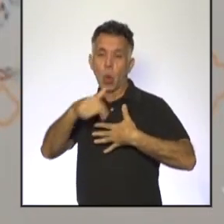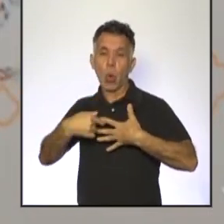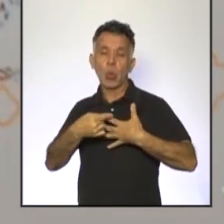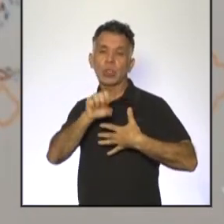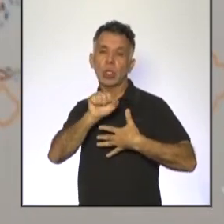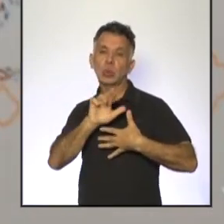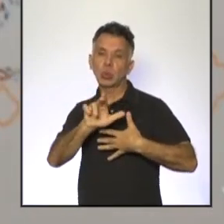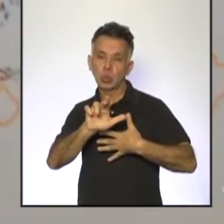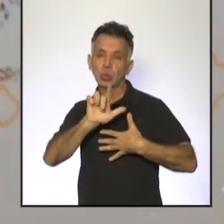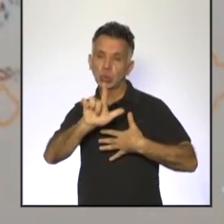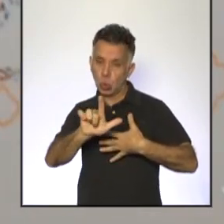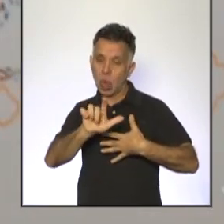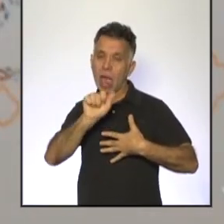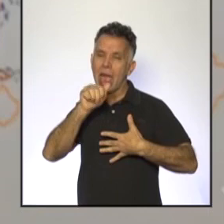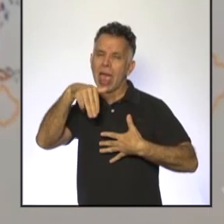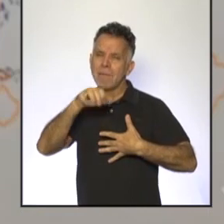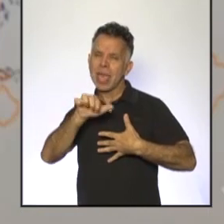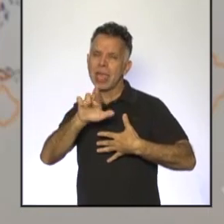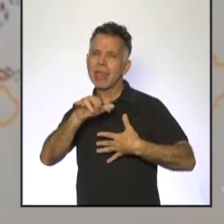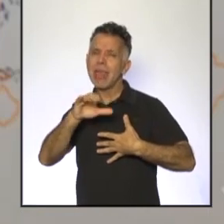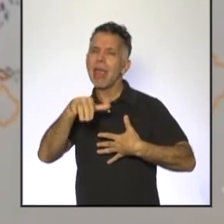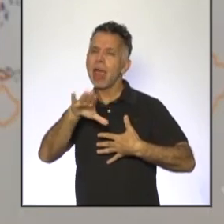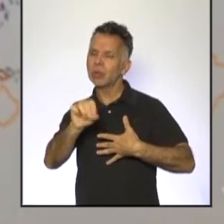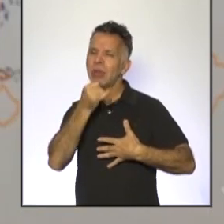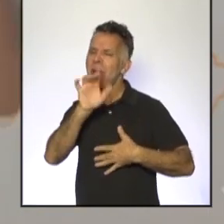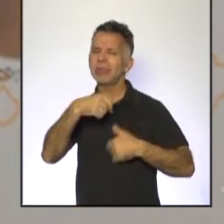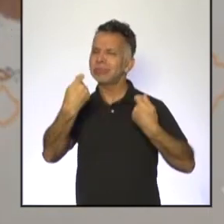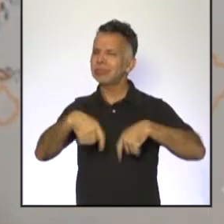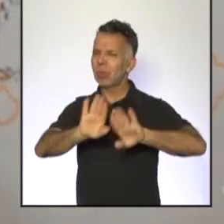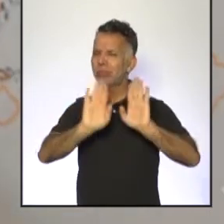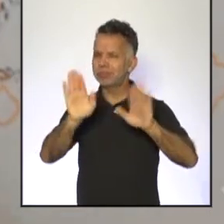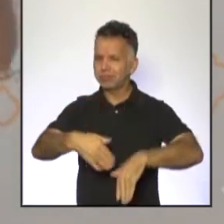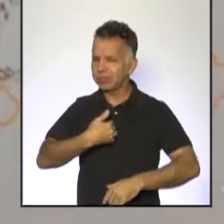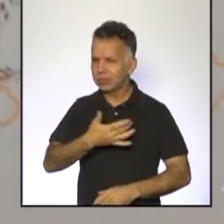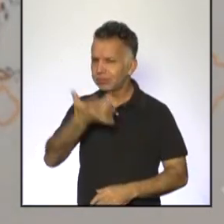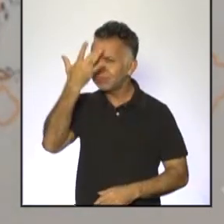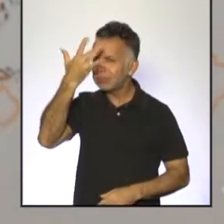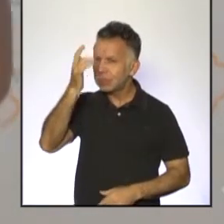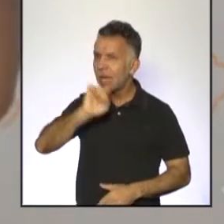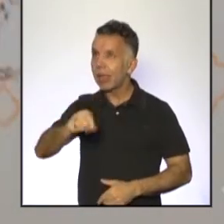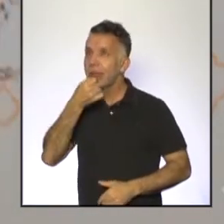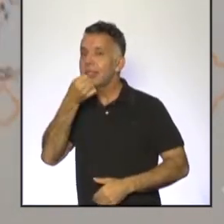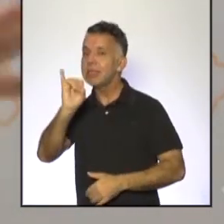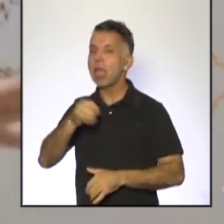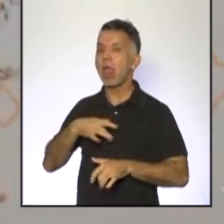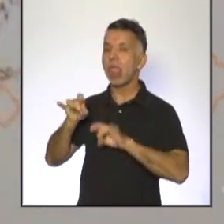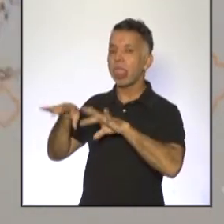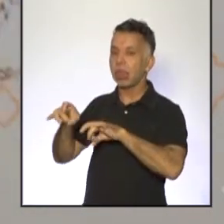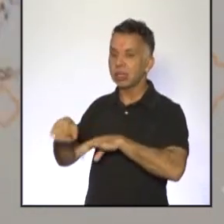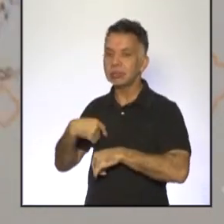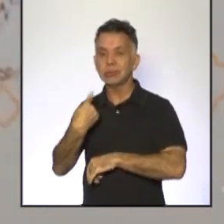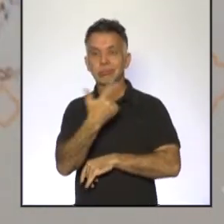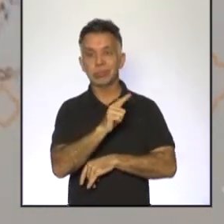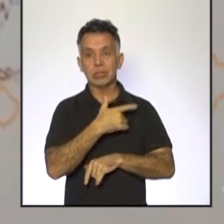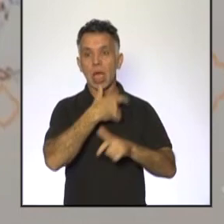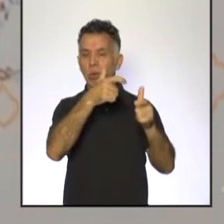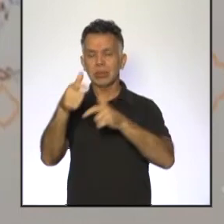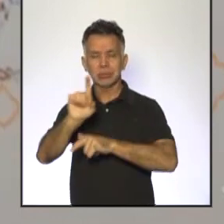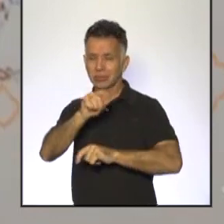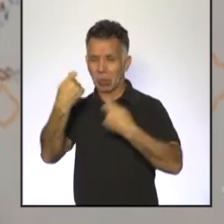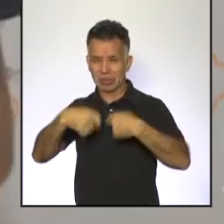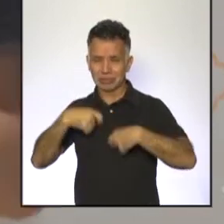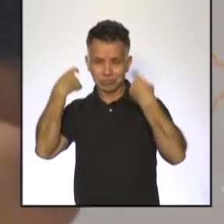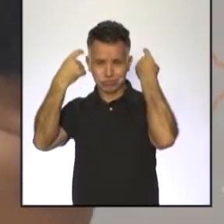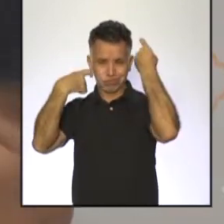Mas você não tem que ficar decorando o nome da placa de Cocos, o nome da placa indo-australiana e por aí vai. Não precisa ficar bitolado com isso